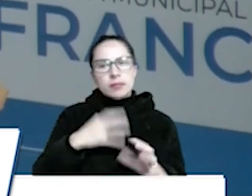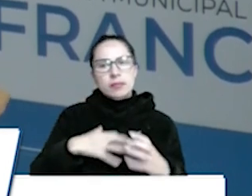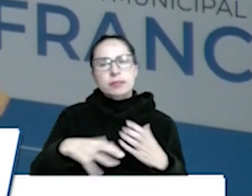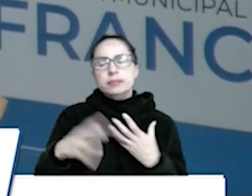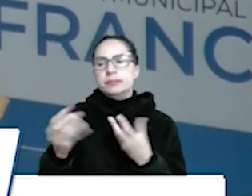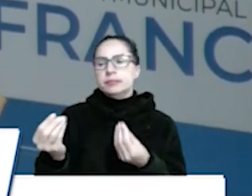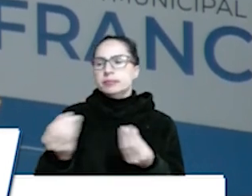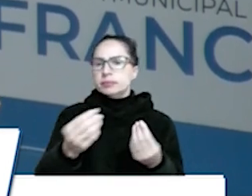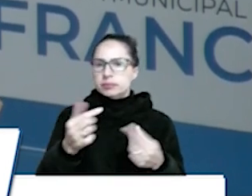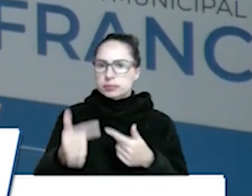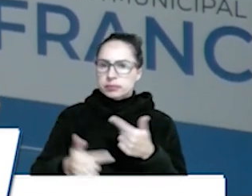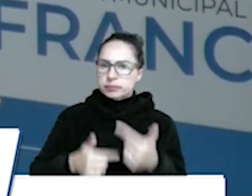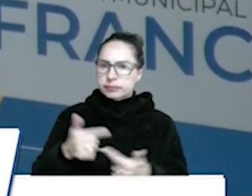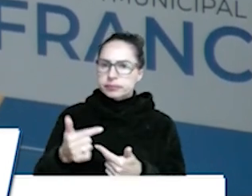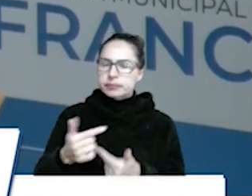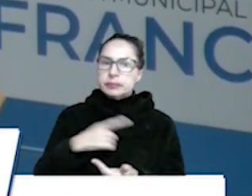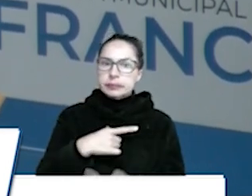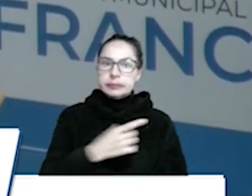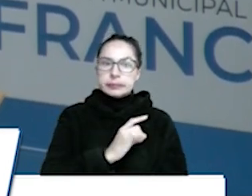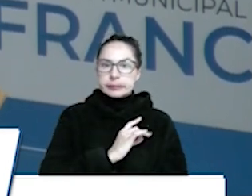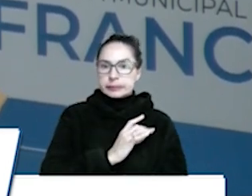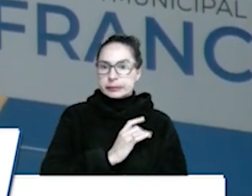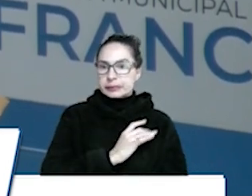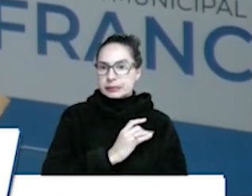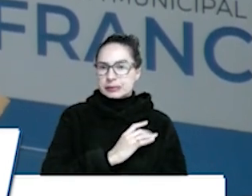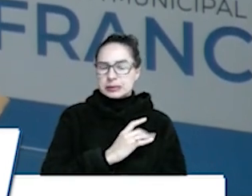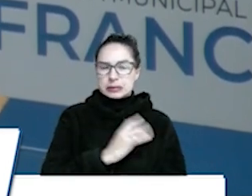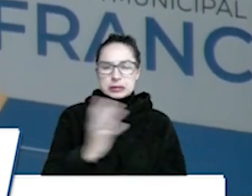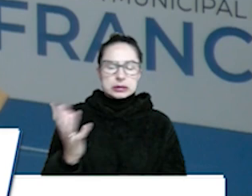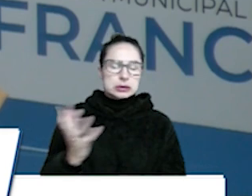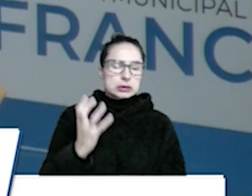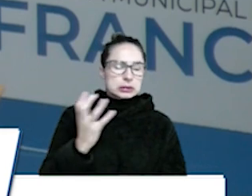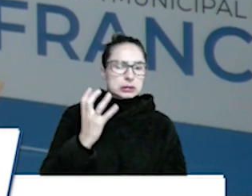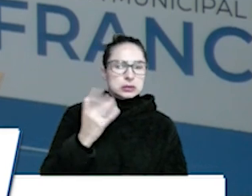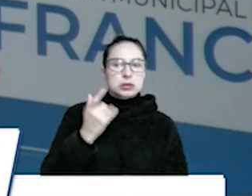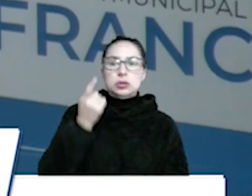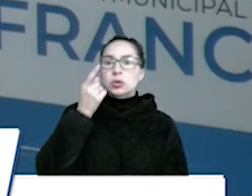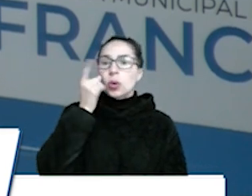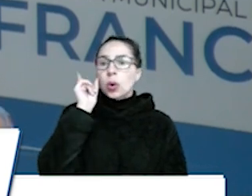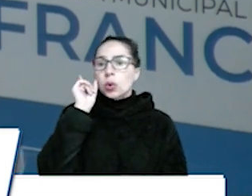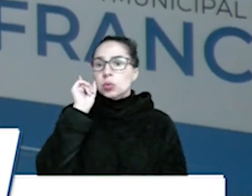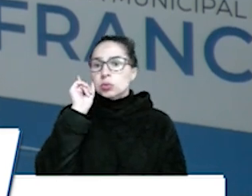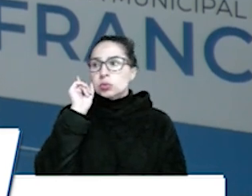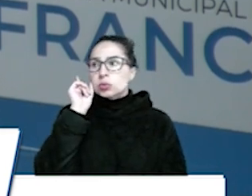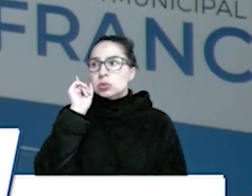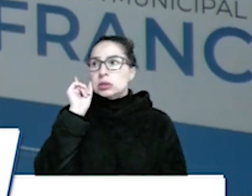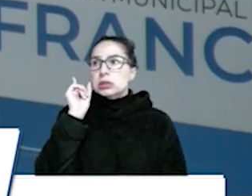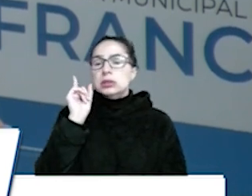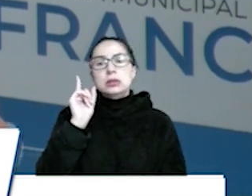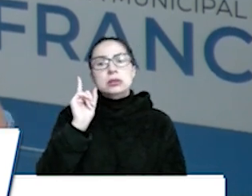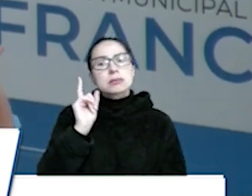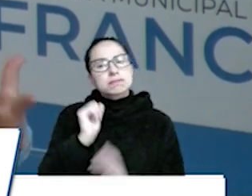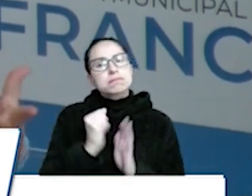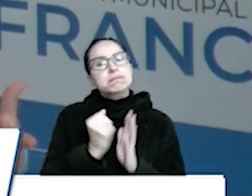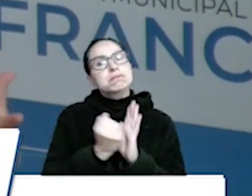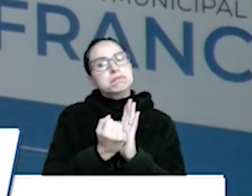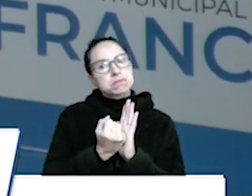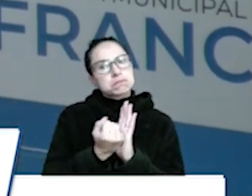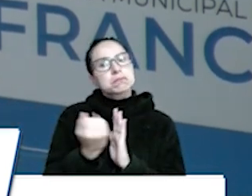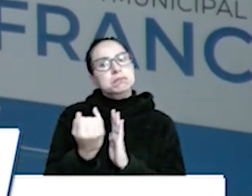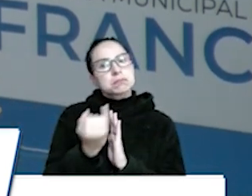servidores, eles têm medo de retaliação, e ontem foi muito simbólico para a gente